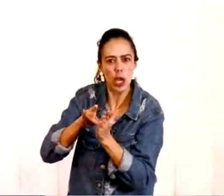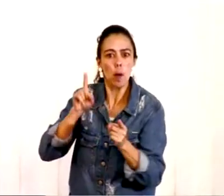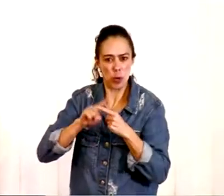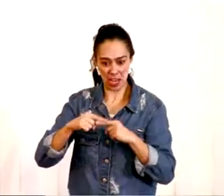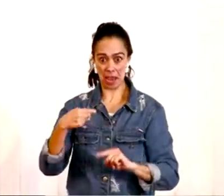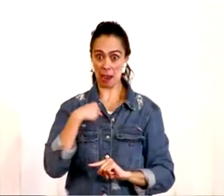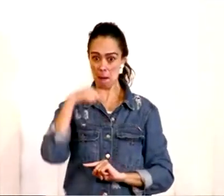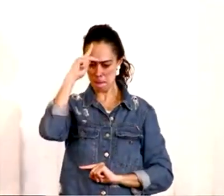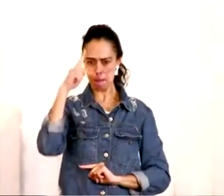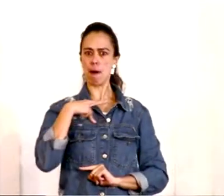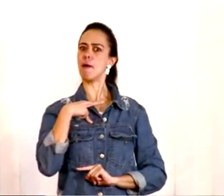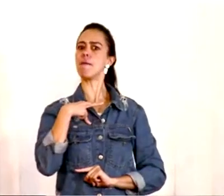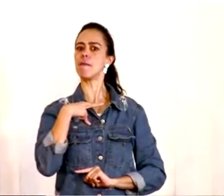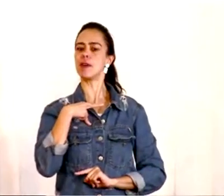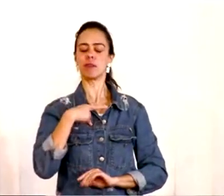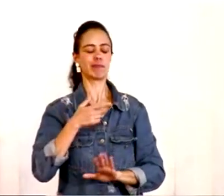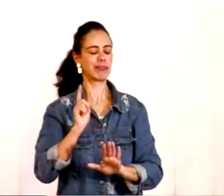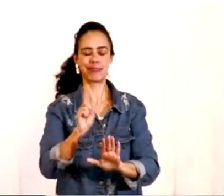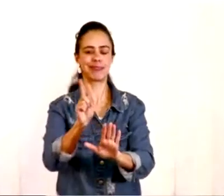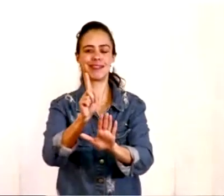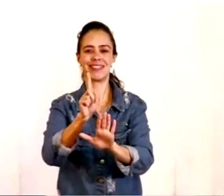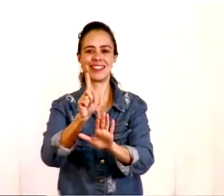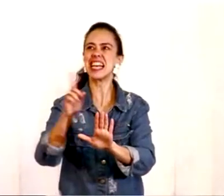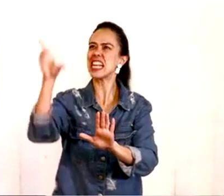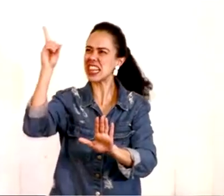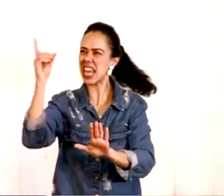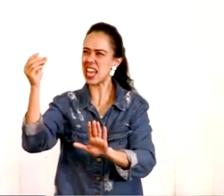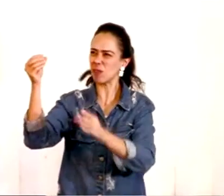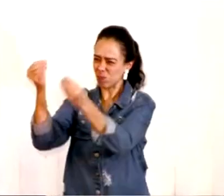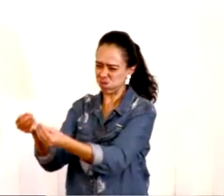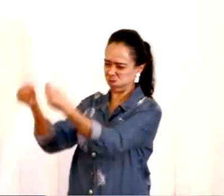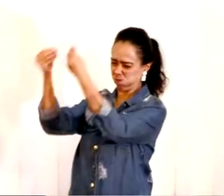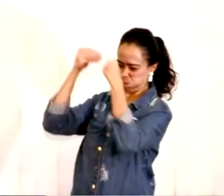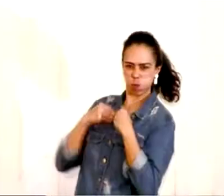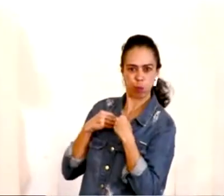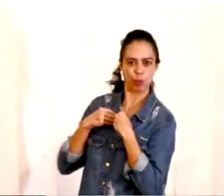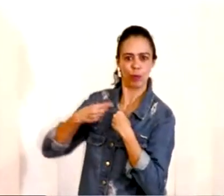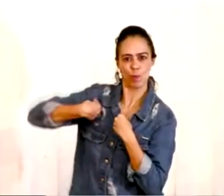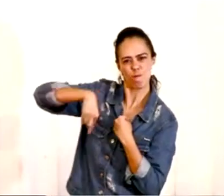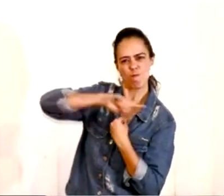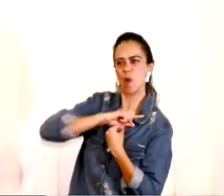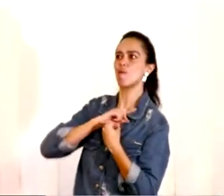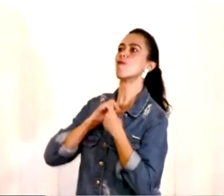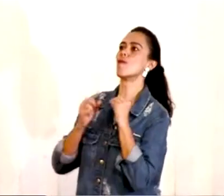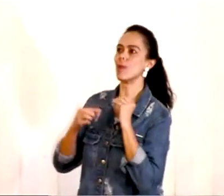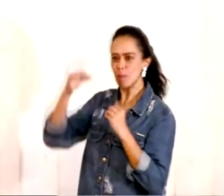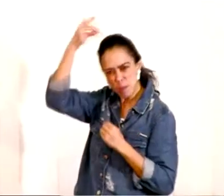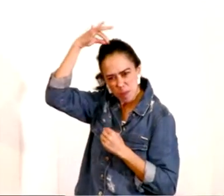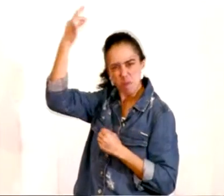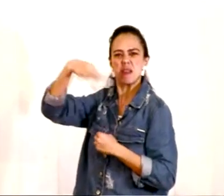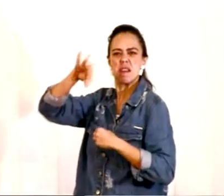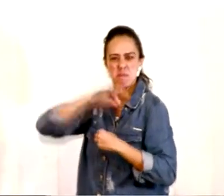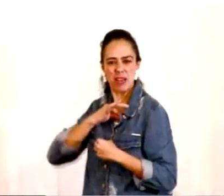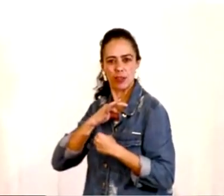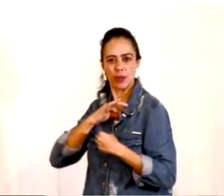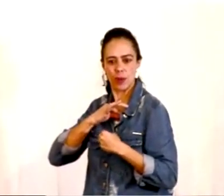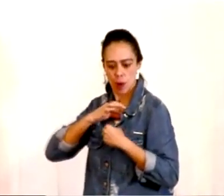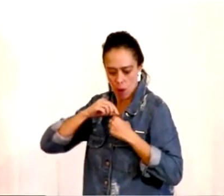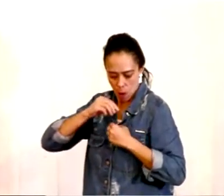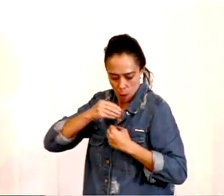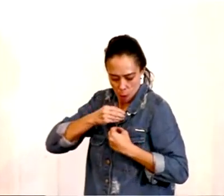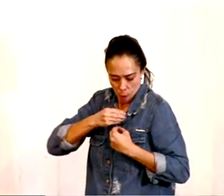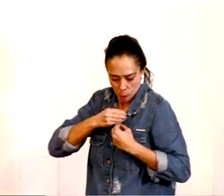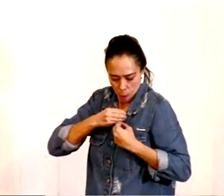nós mesmos, mas é uma vontade que foi imputada a nós pelo Espírito Santo de Deus.